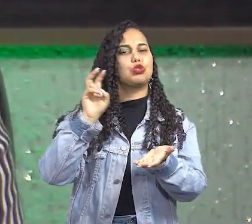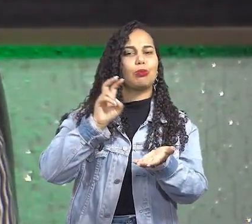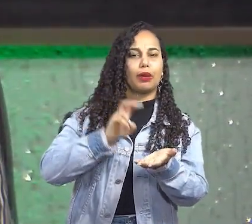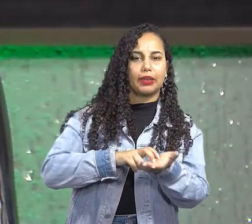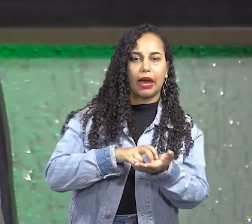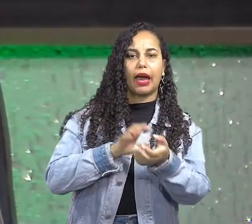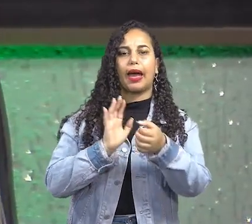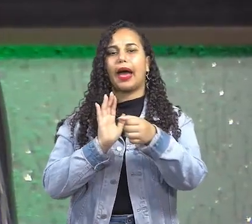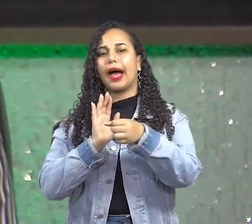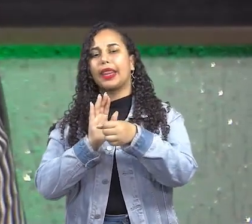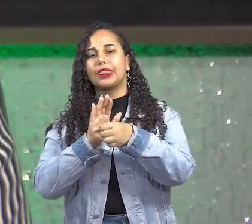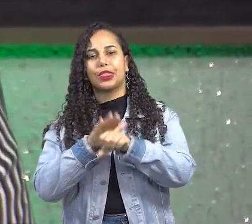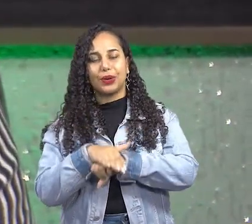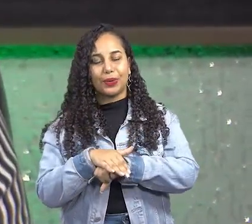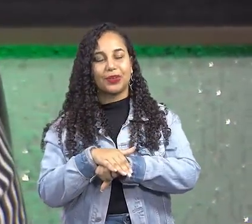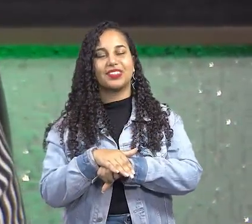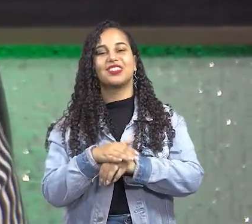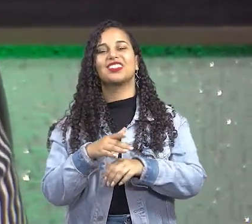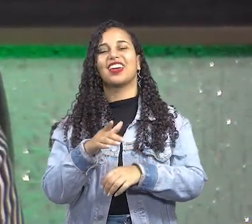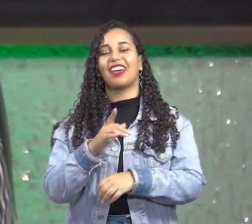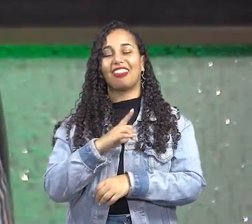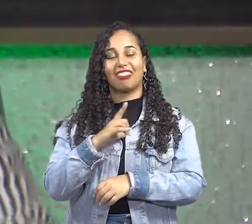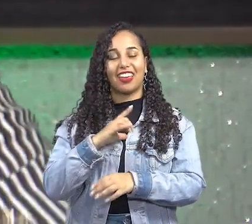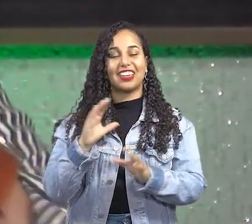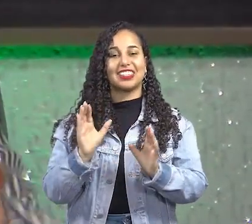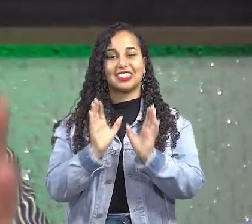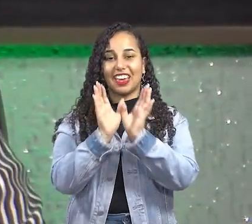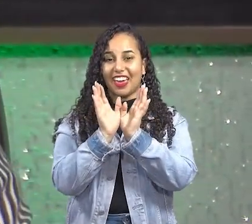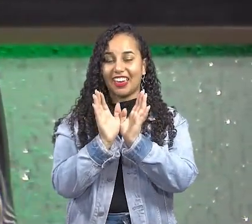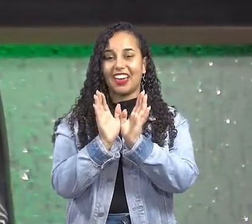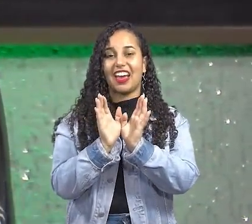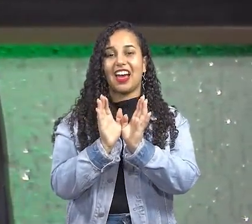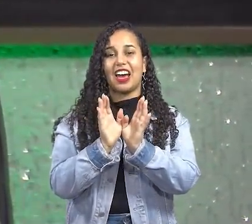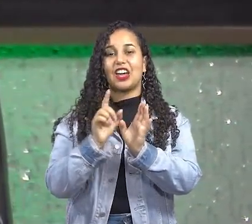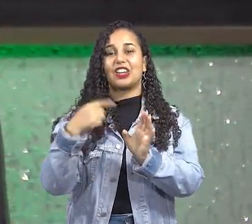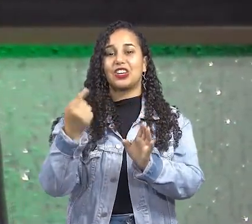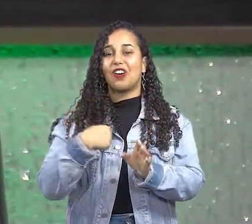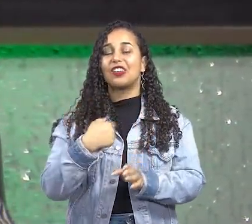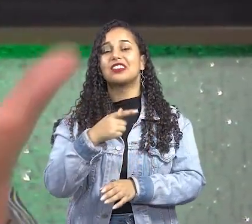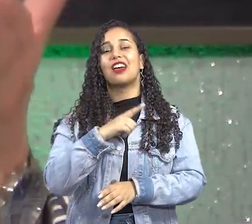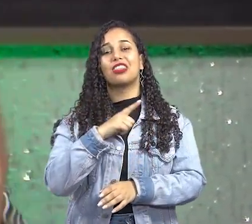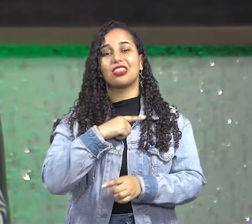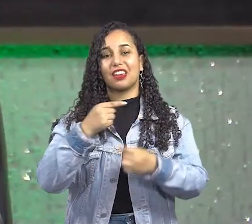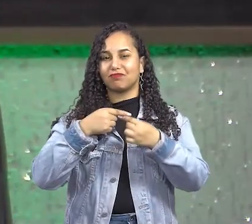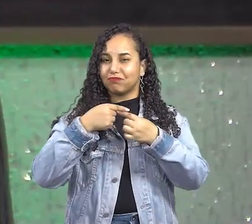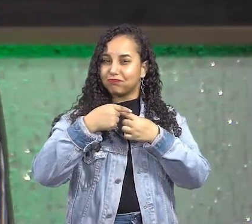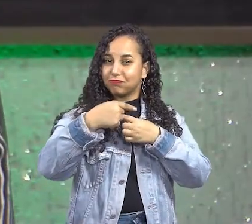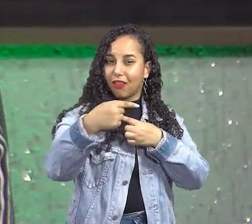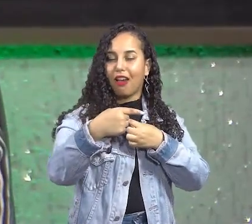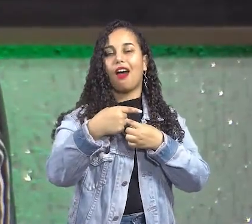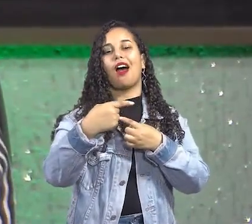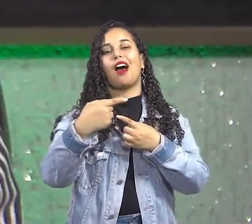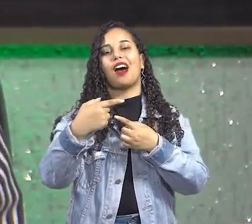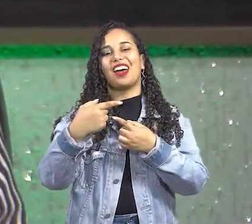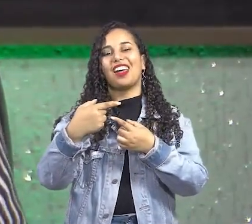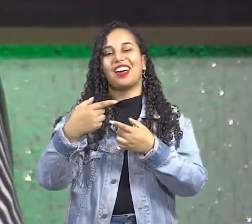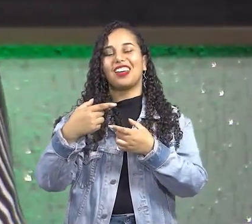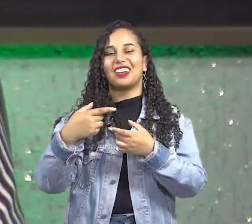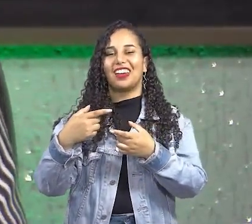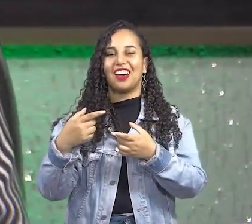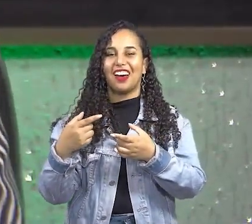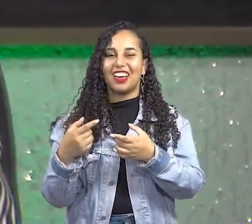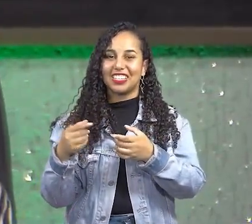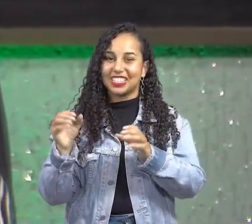quanto no culto das 18 horas, e na sede temos a semana toda. E as missões